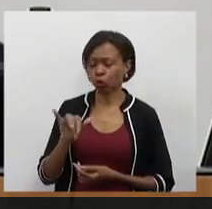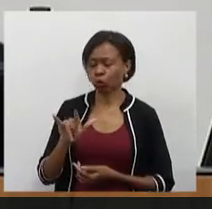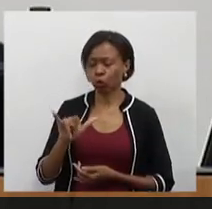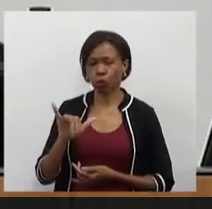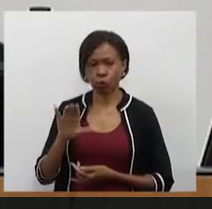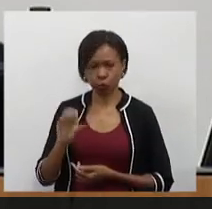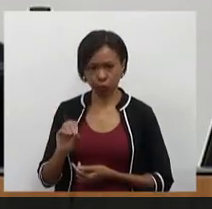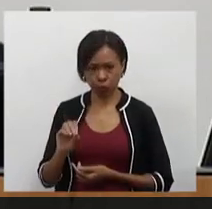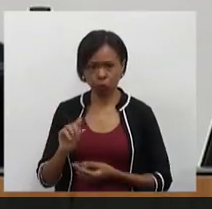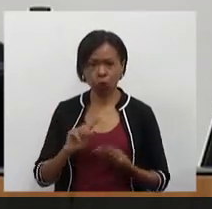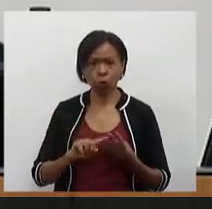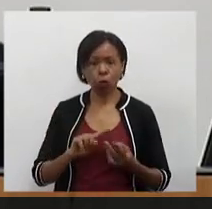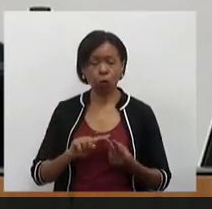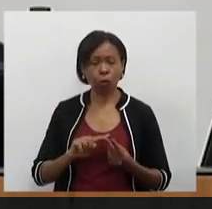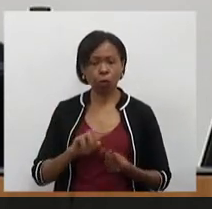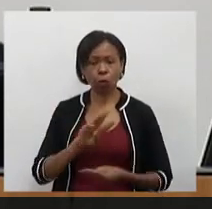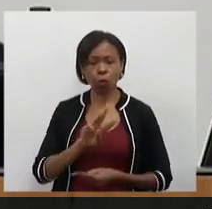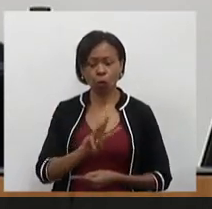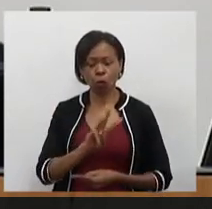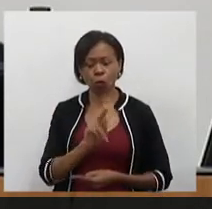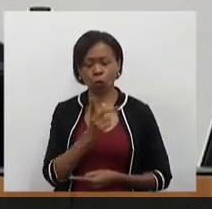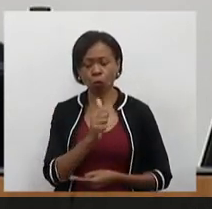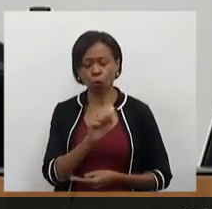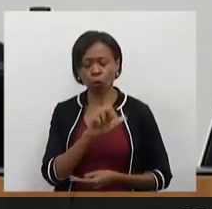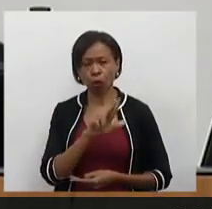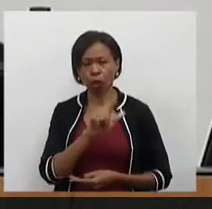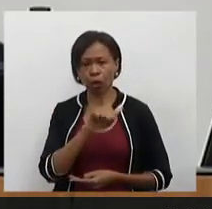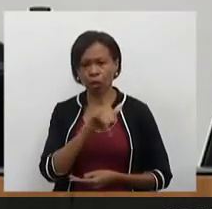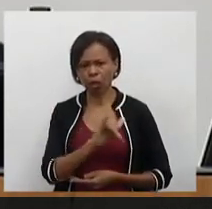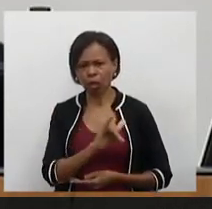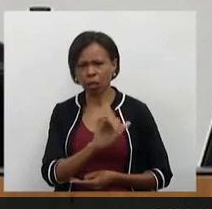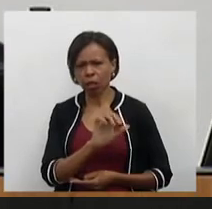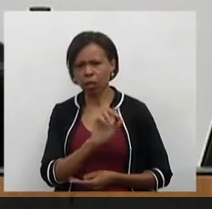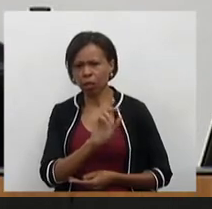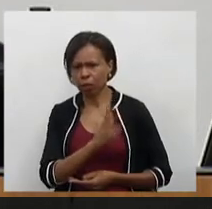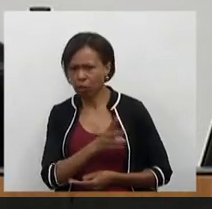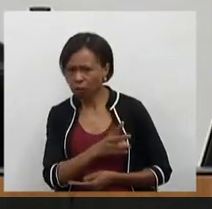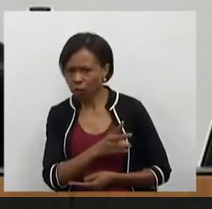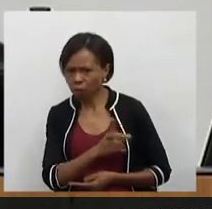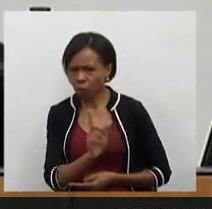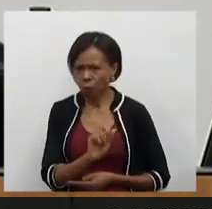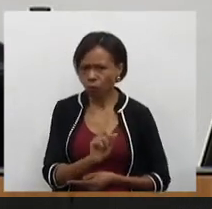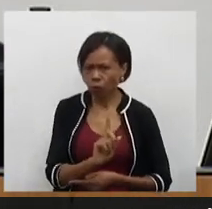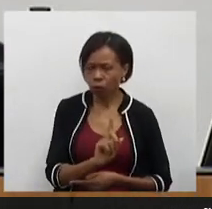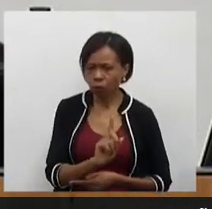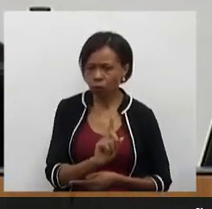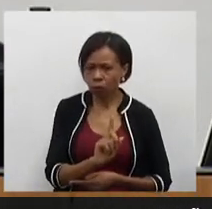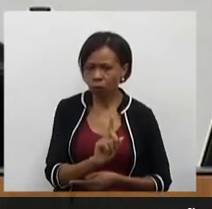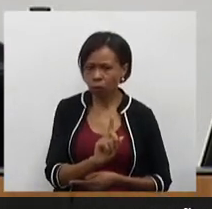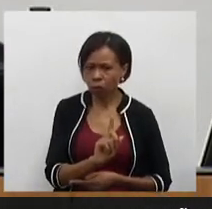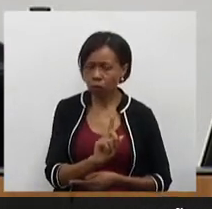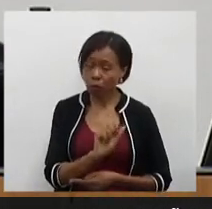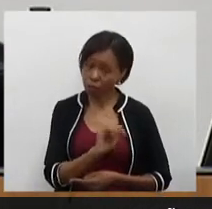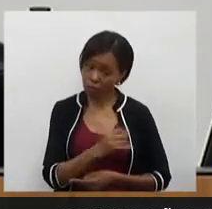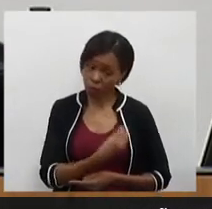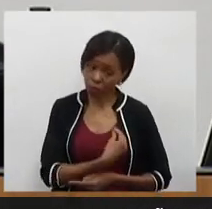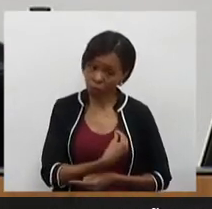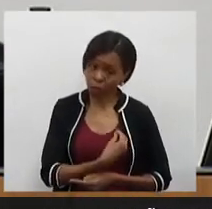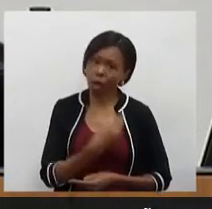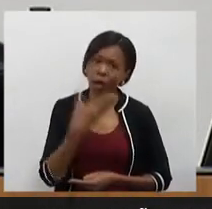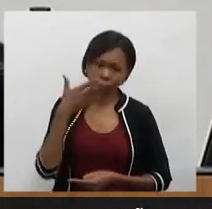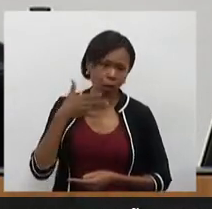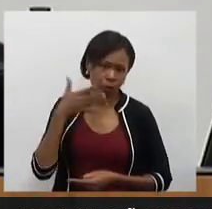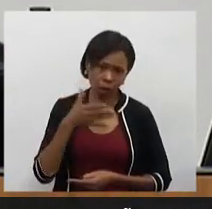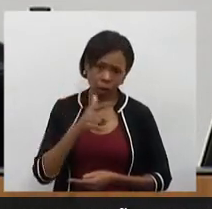também, nosso coordenador, continuei ou ele já foi? Se ele tiver aí, ele fala em sequência, tá? Então está aí o